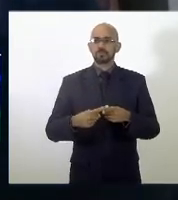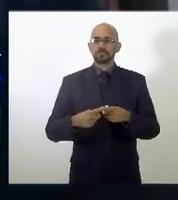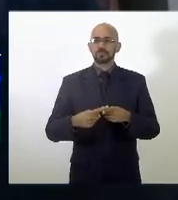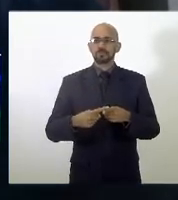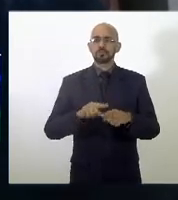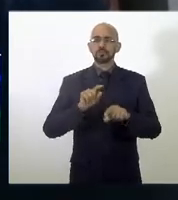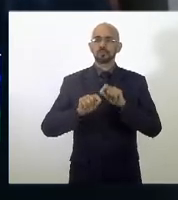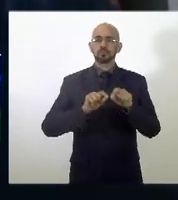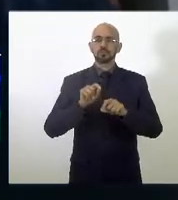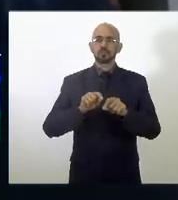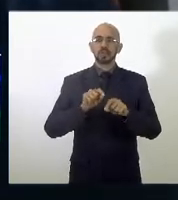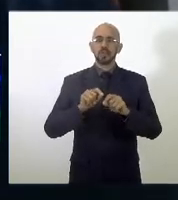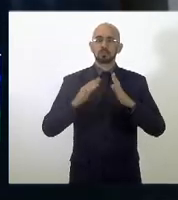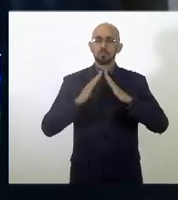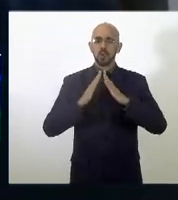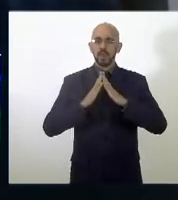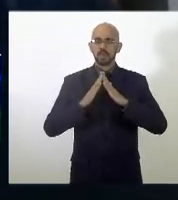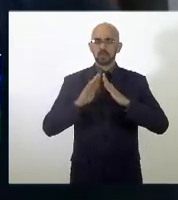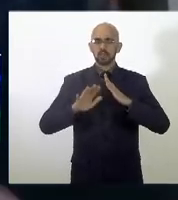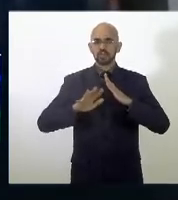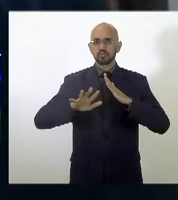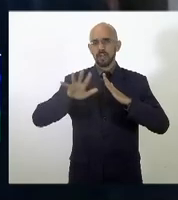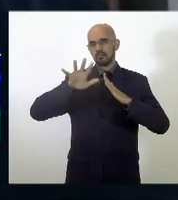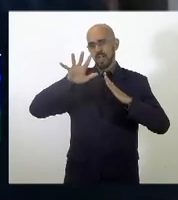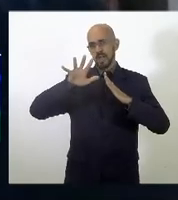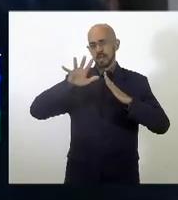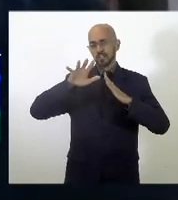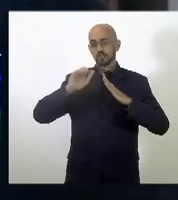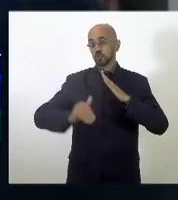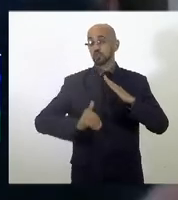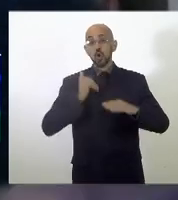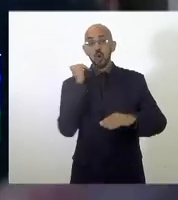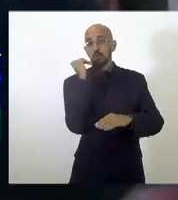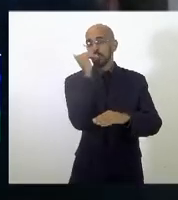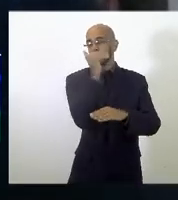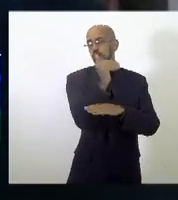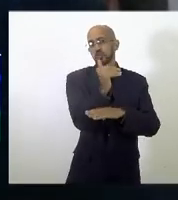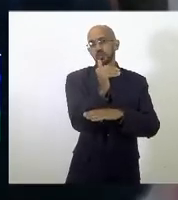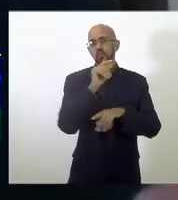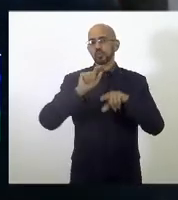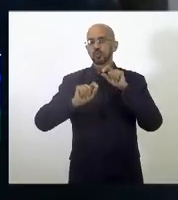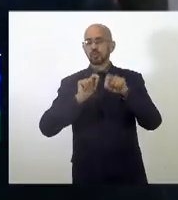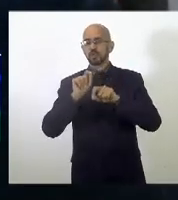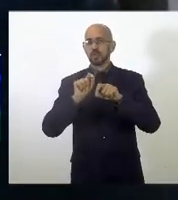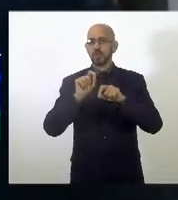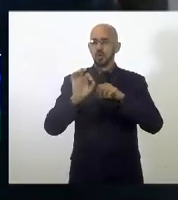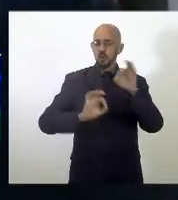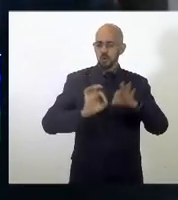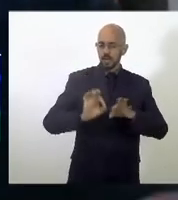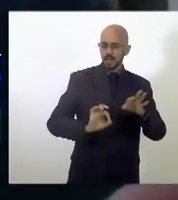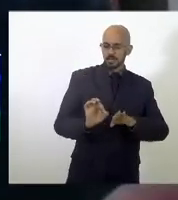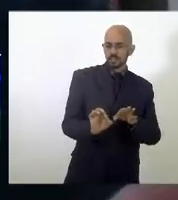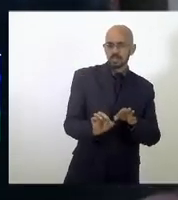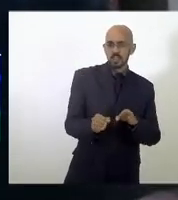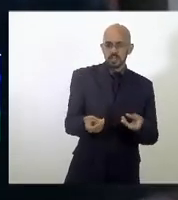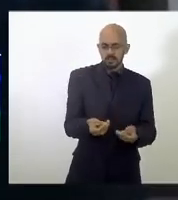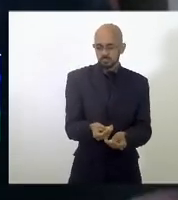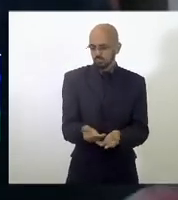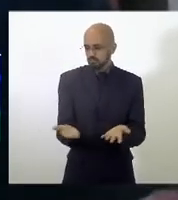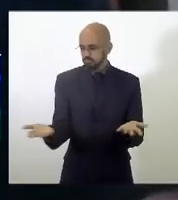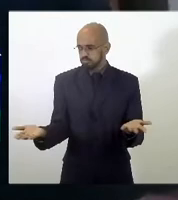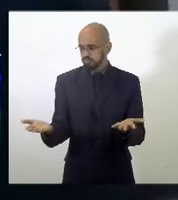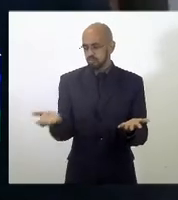moradores das favelas, sobretudo mulheres, mas não só, organizassem bufês familiares para fornecer,